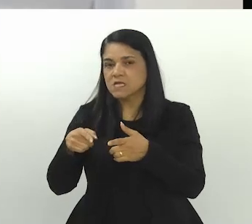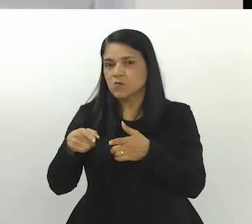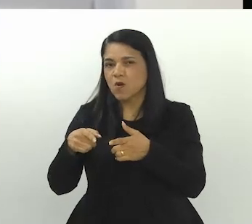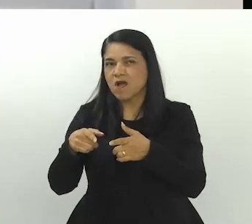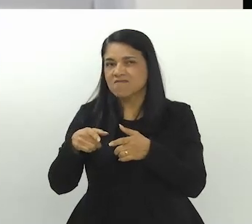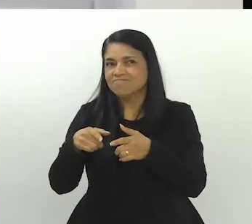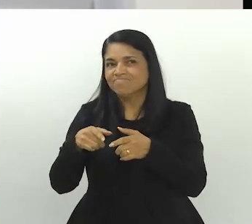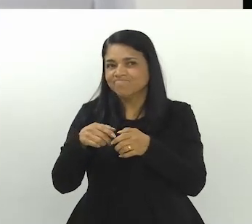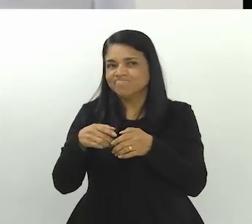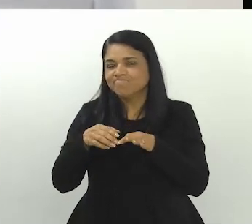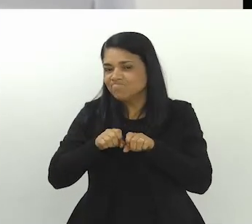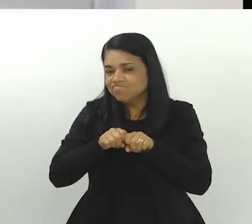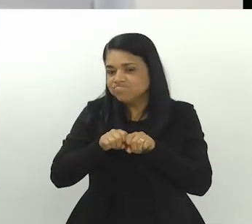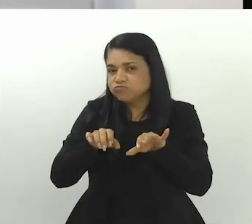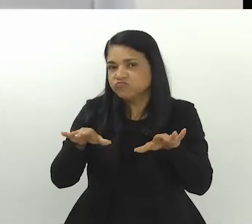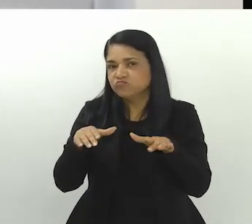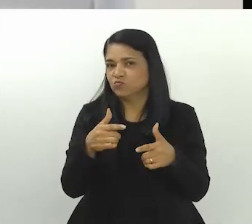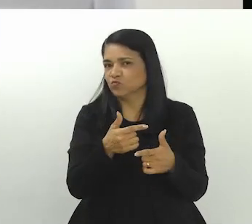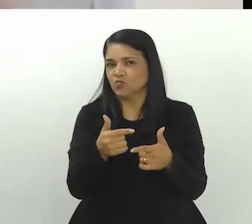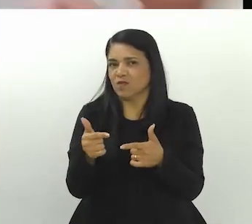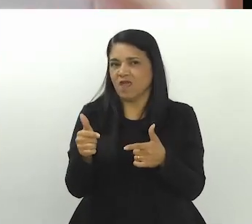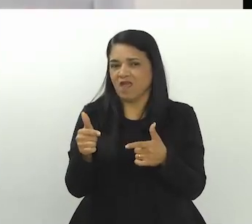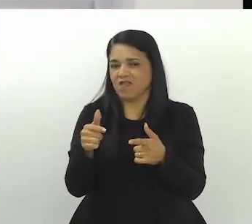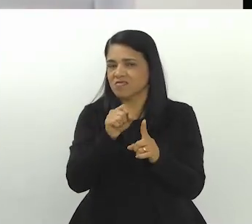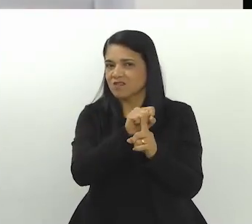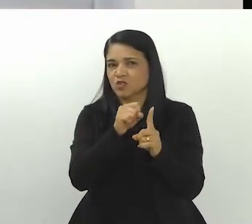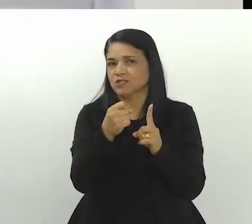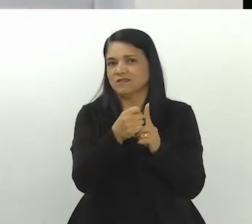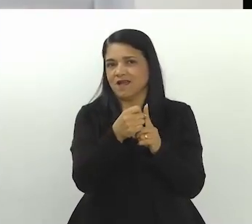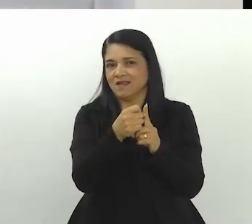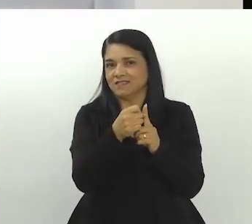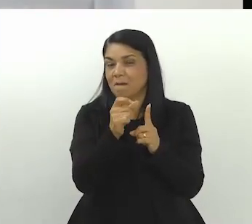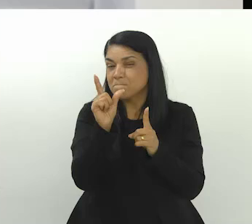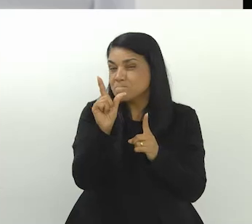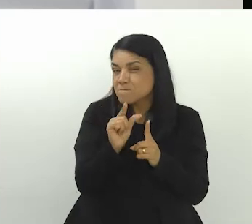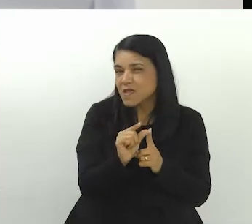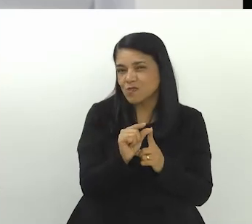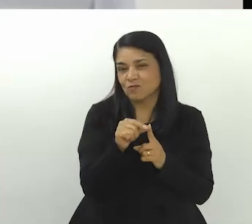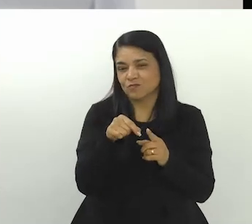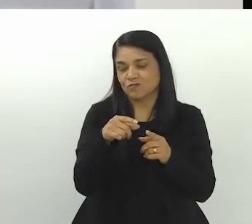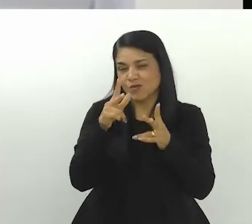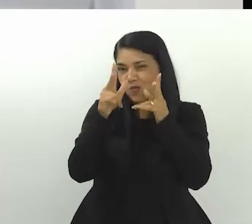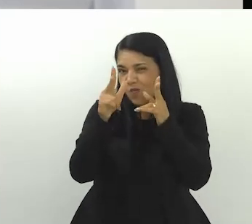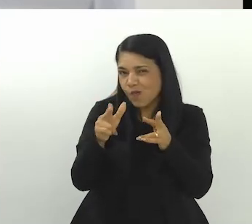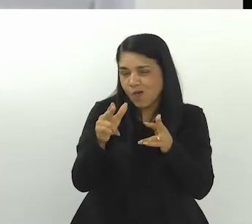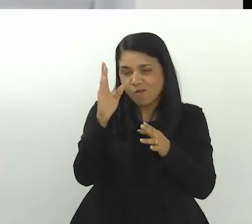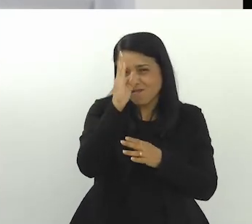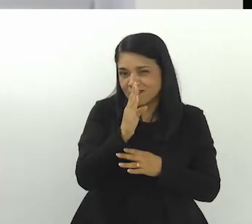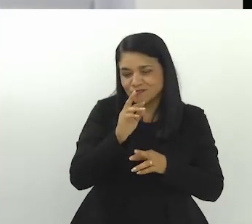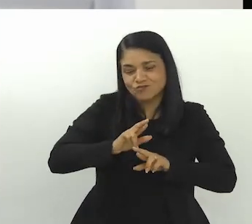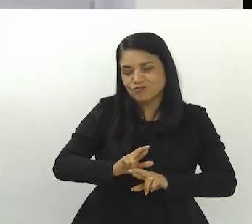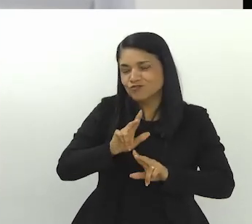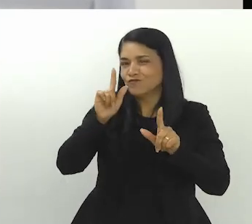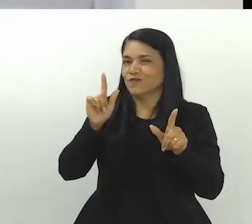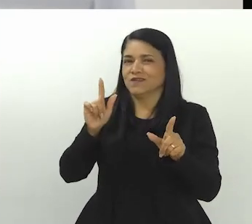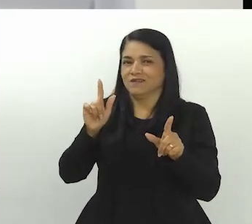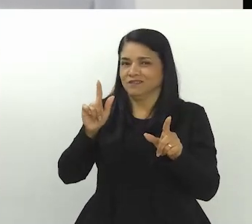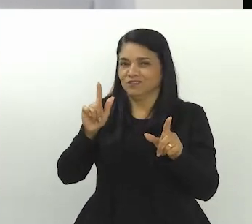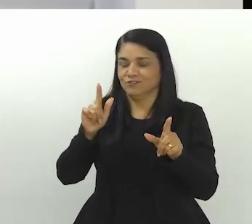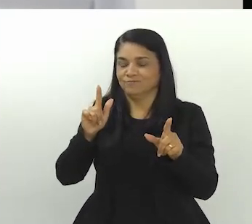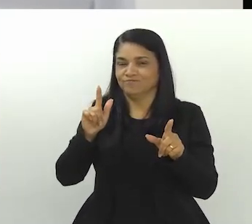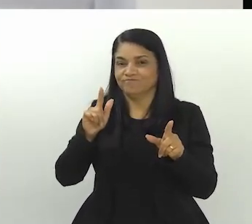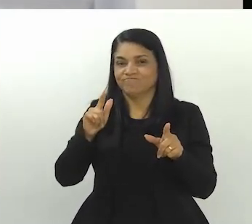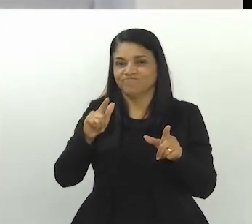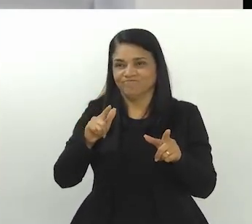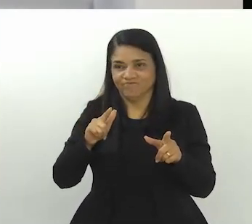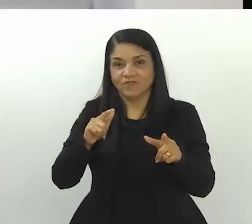está tão entranhado, né, na sociedade como acontece no Brasil, sobretudo em alguns lugares, né? E,